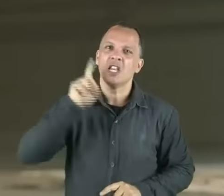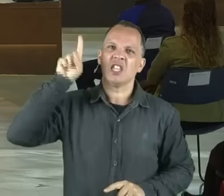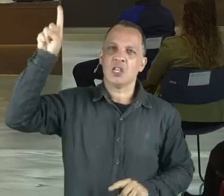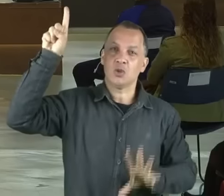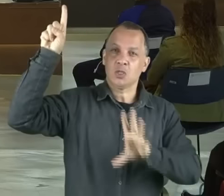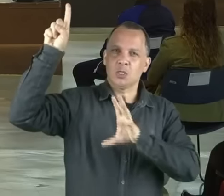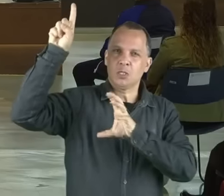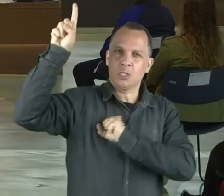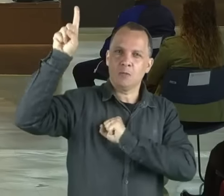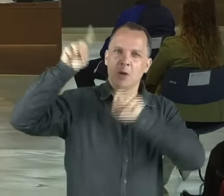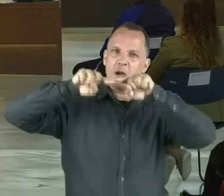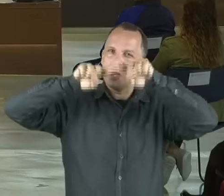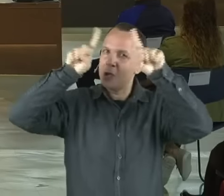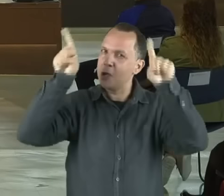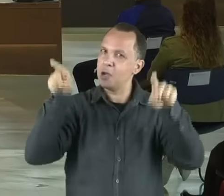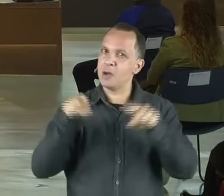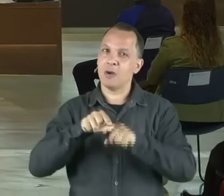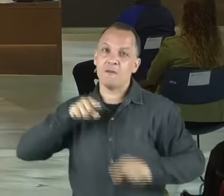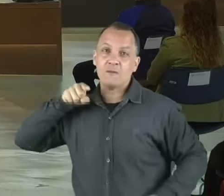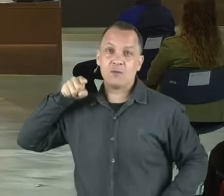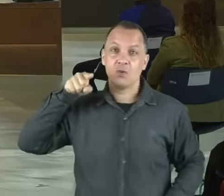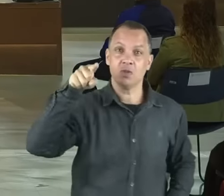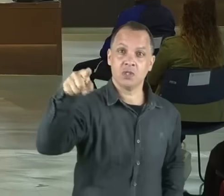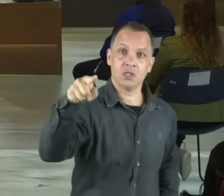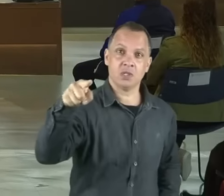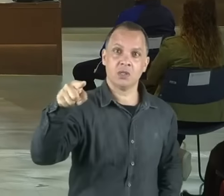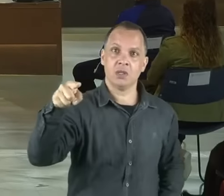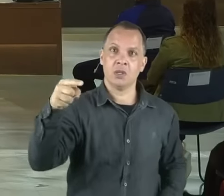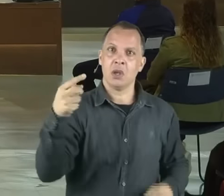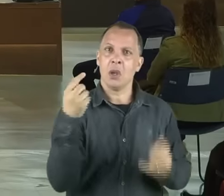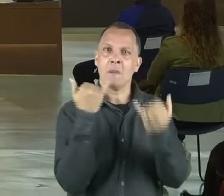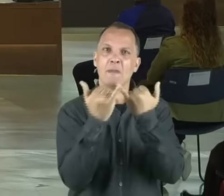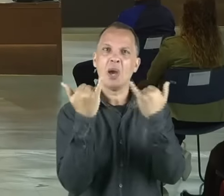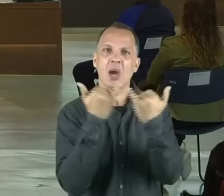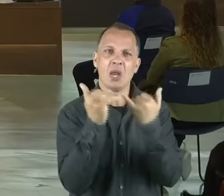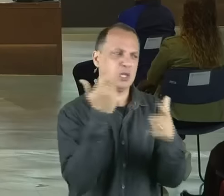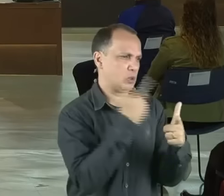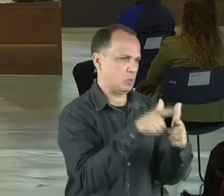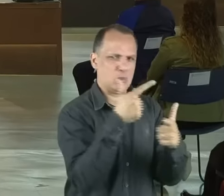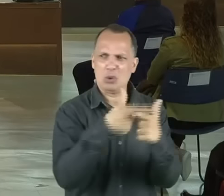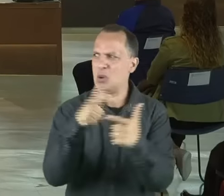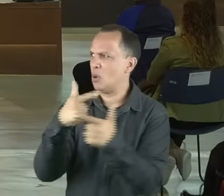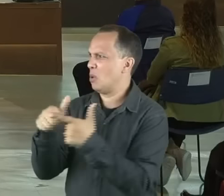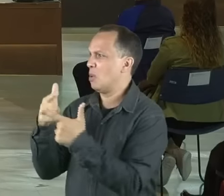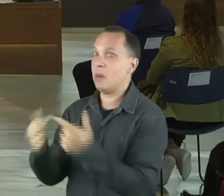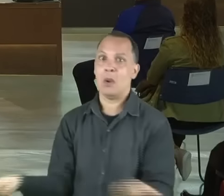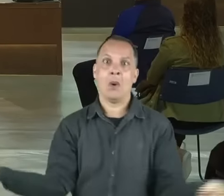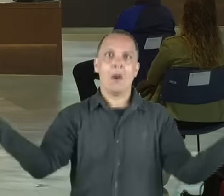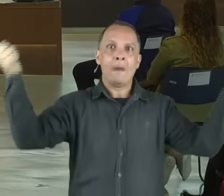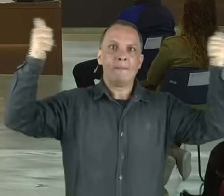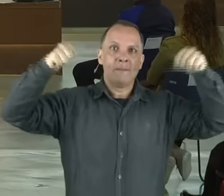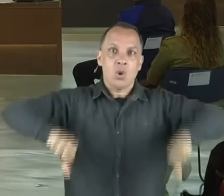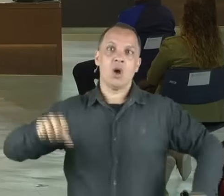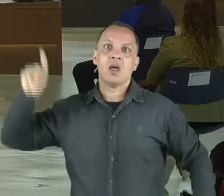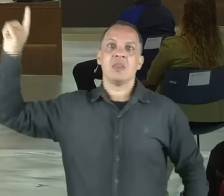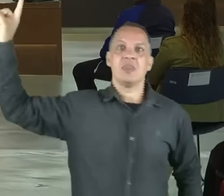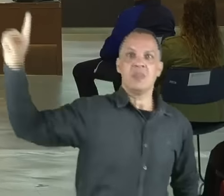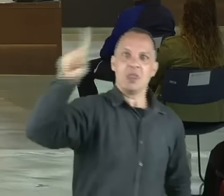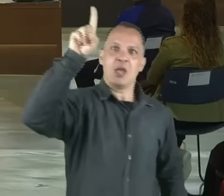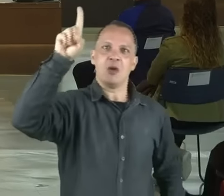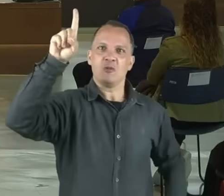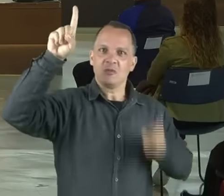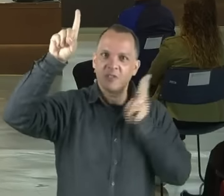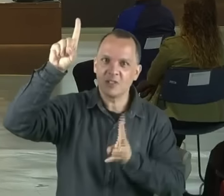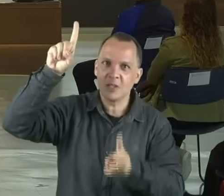e pode tudo à sua volta está desmoronando mas ele continua sendo bom ele continua